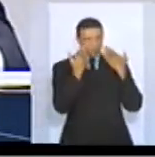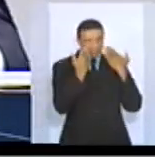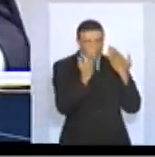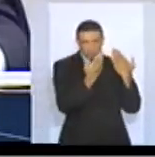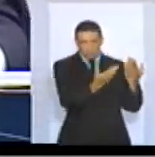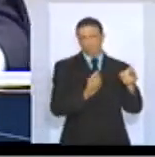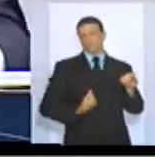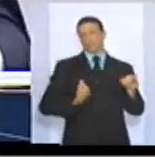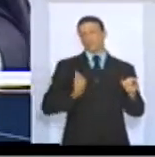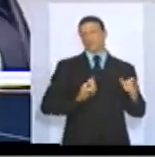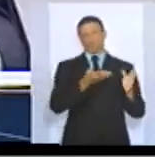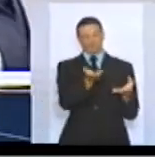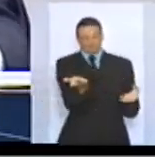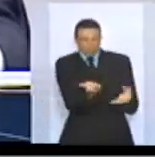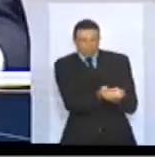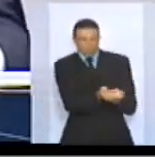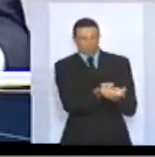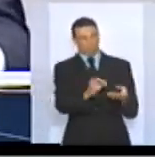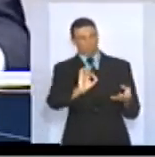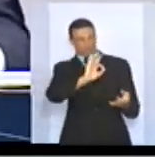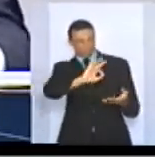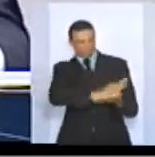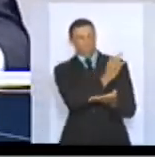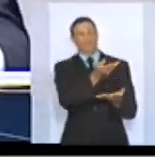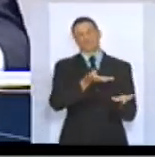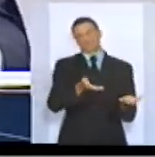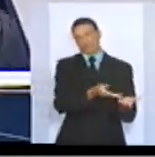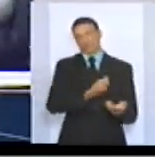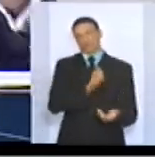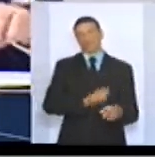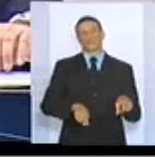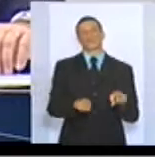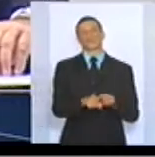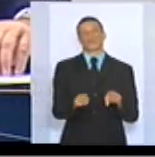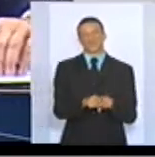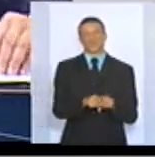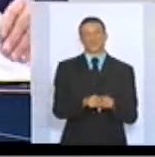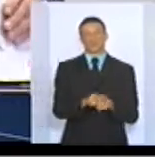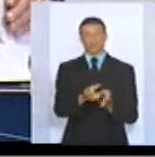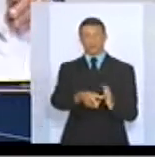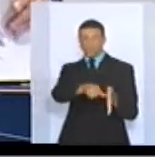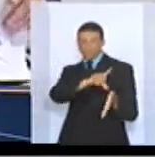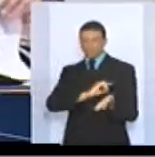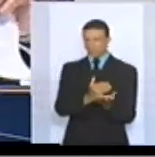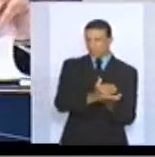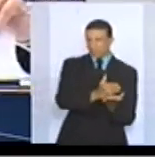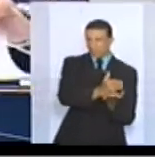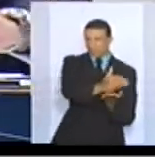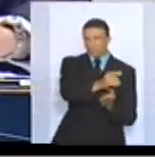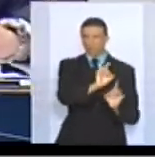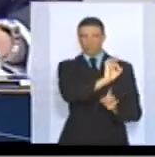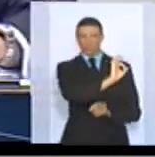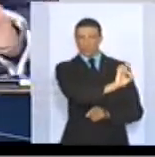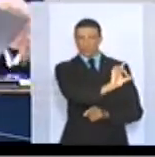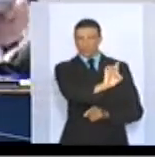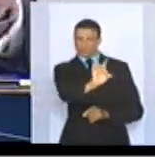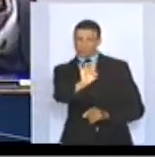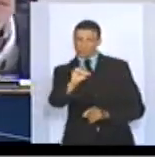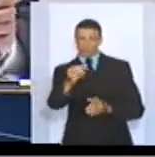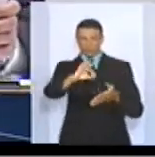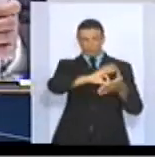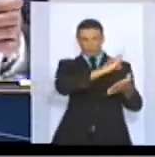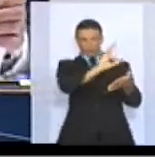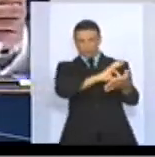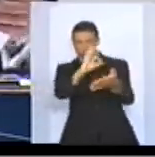em todos esses processos, a quem, como de praxe, antes de iniciarmos a exposição de cada um dos senhores inscritos,